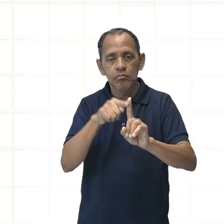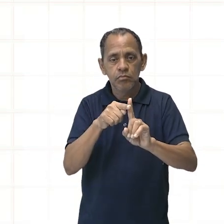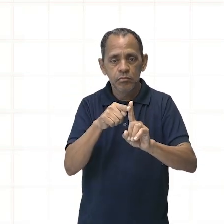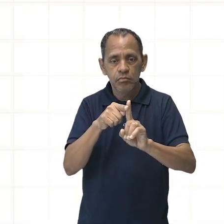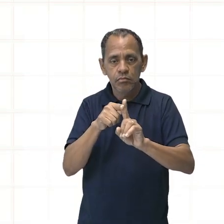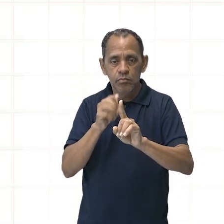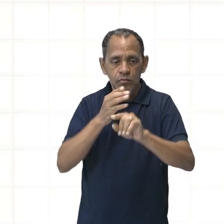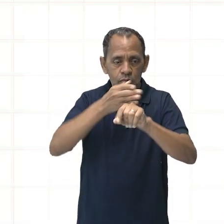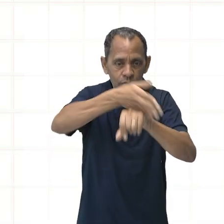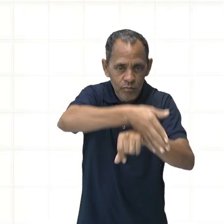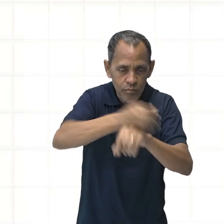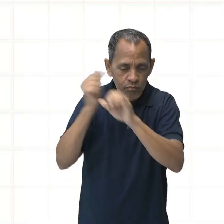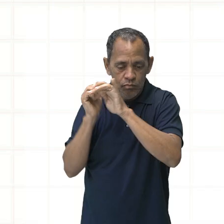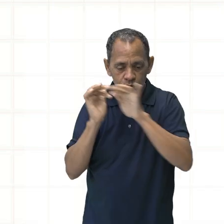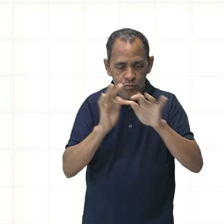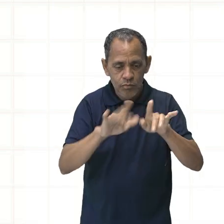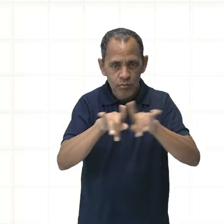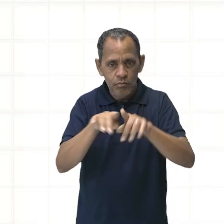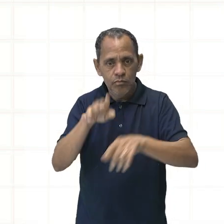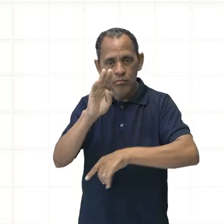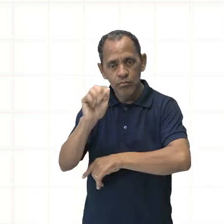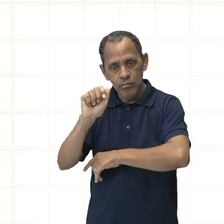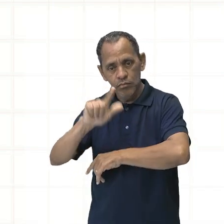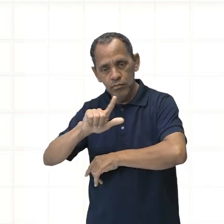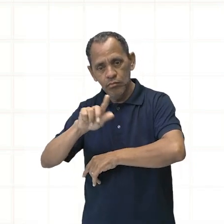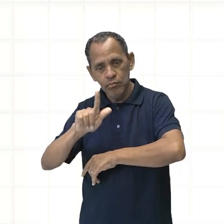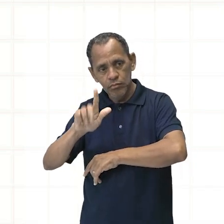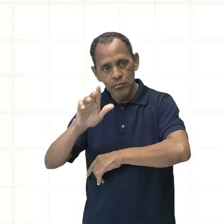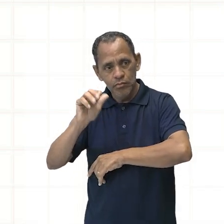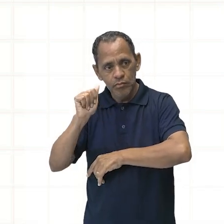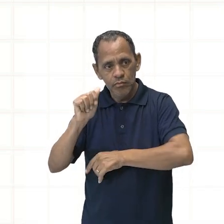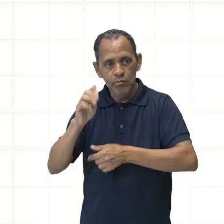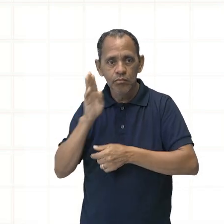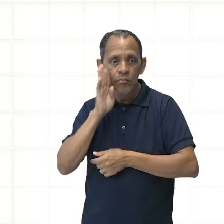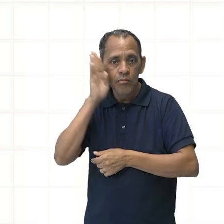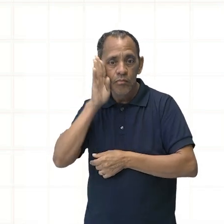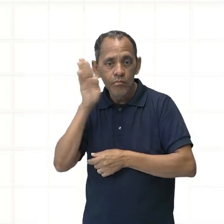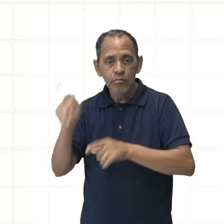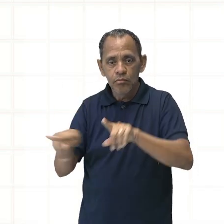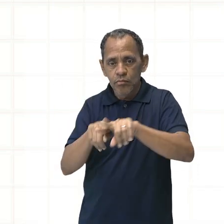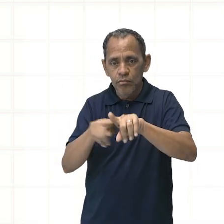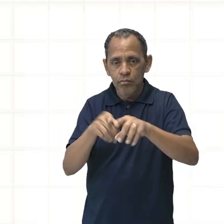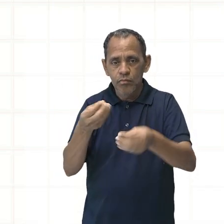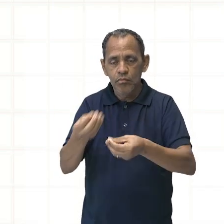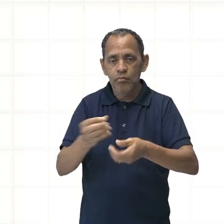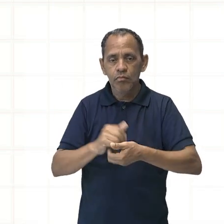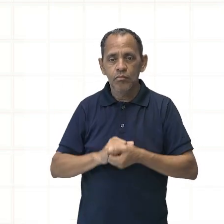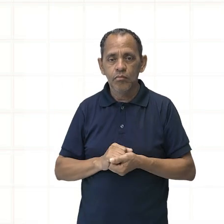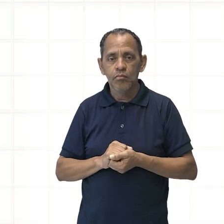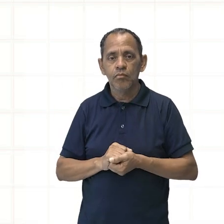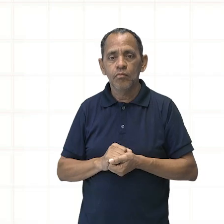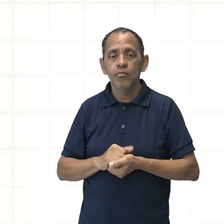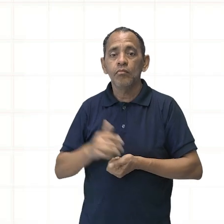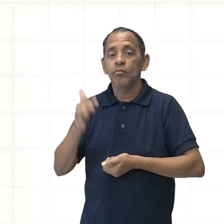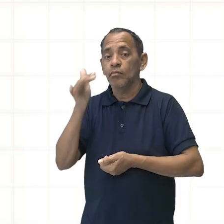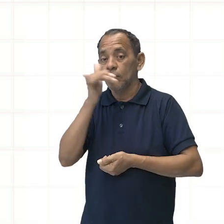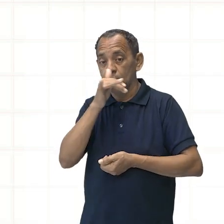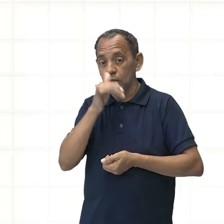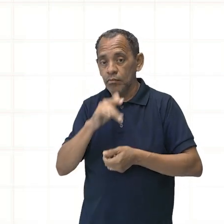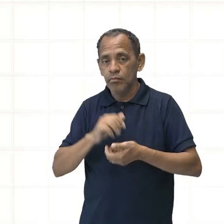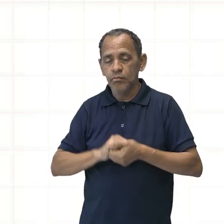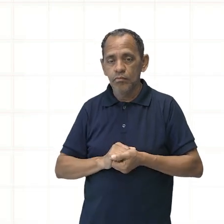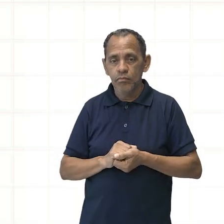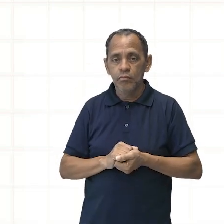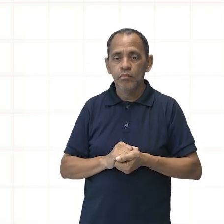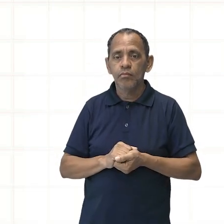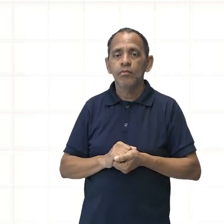da Bélgica e marcha rápida para Paris, certo? Eles queriam invadir justamente a França. E temos as